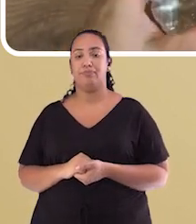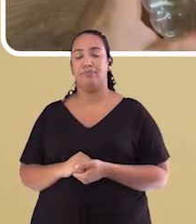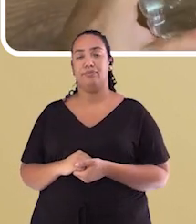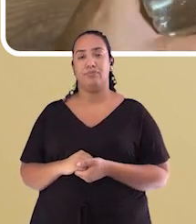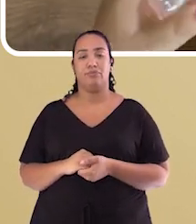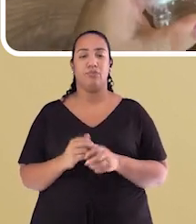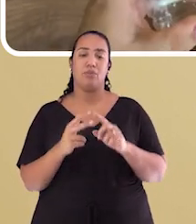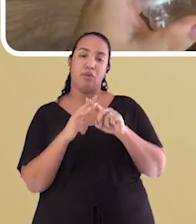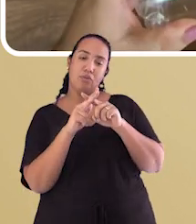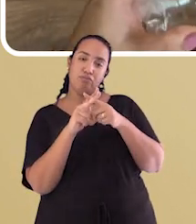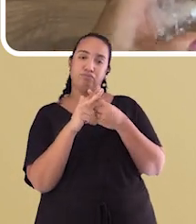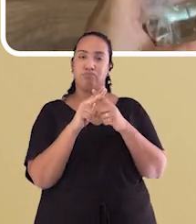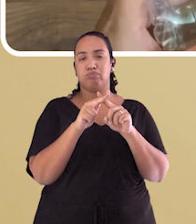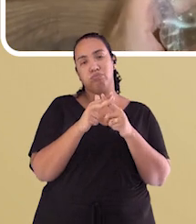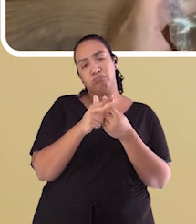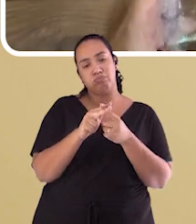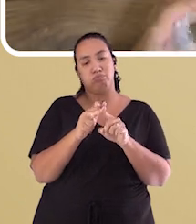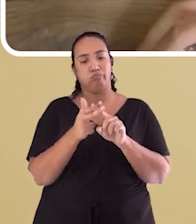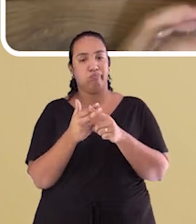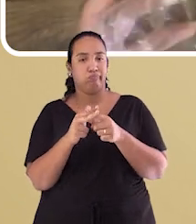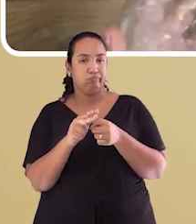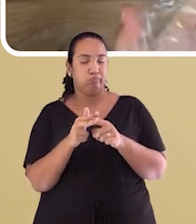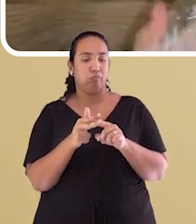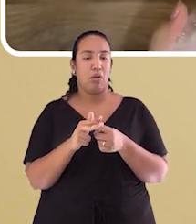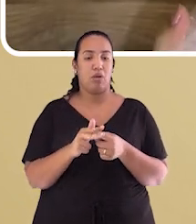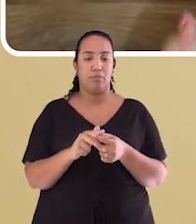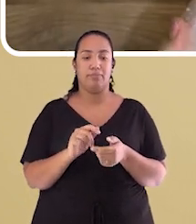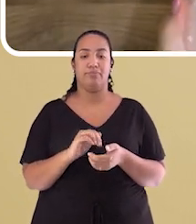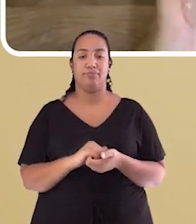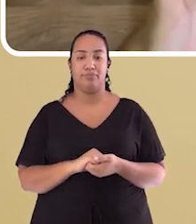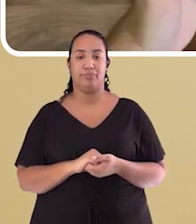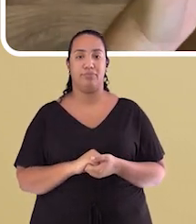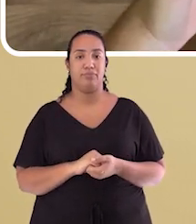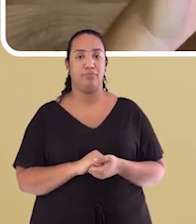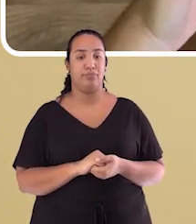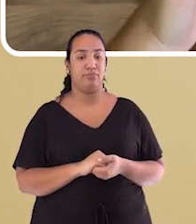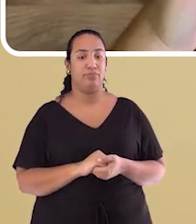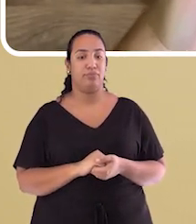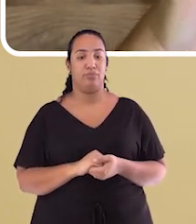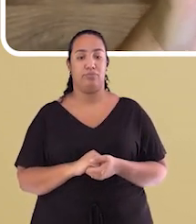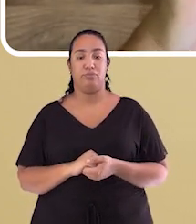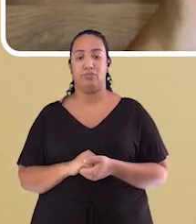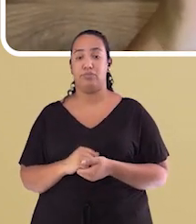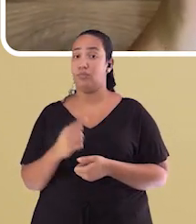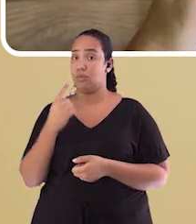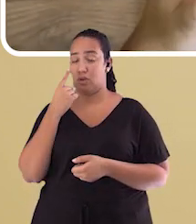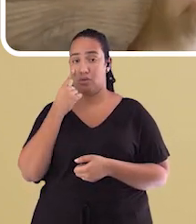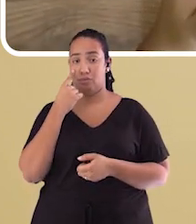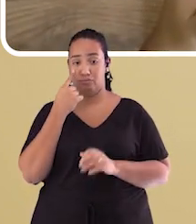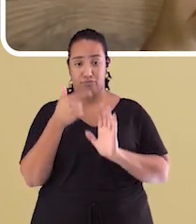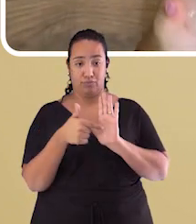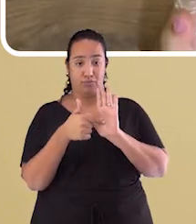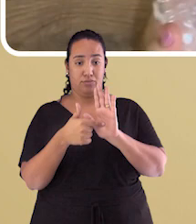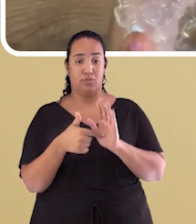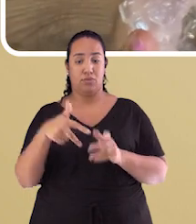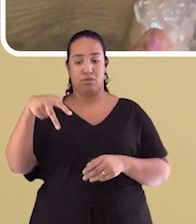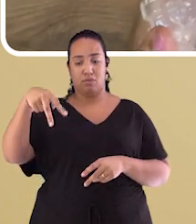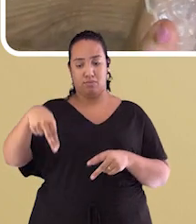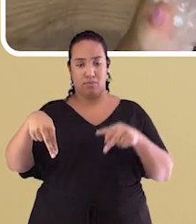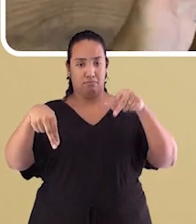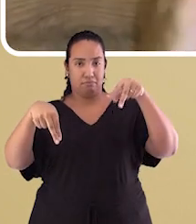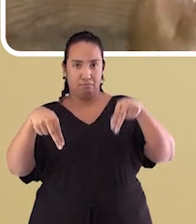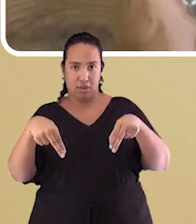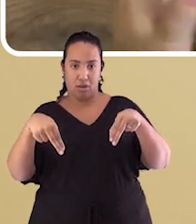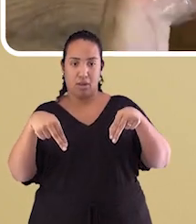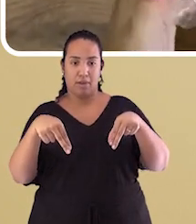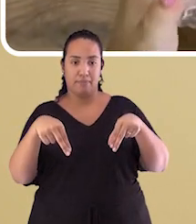nele, se ficou alguma parte pontiaguda. E aí eu vou indicar que vocês façam 2 cortes,